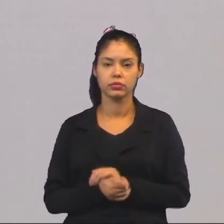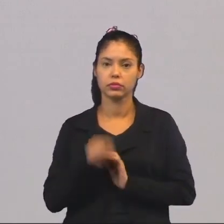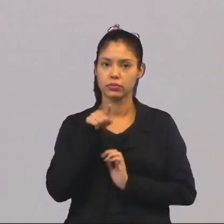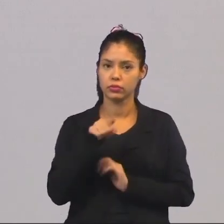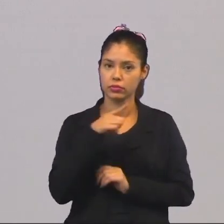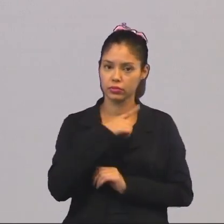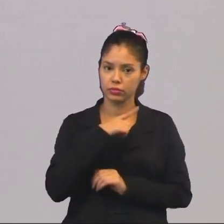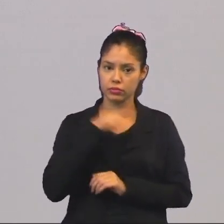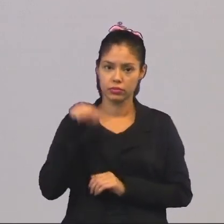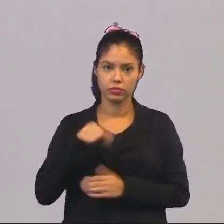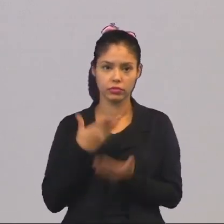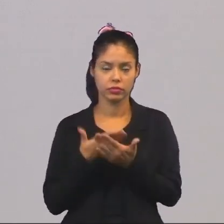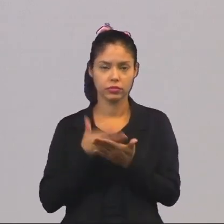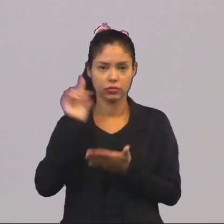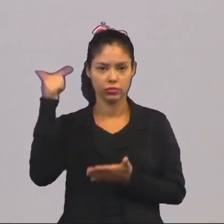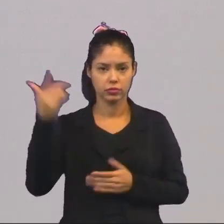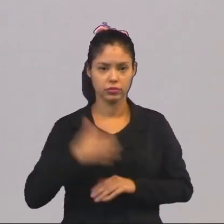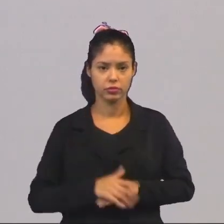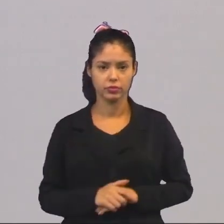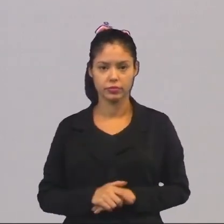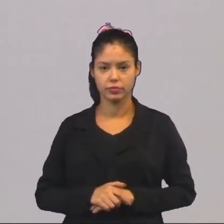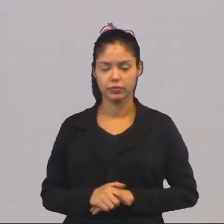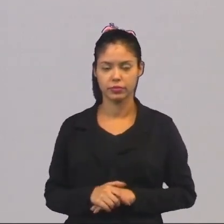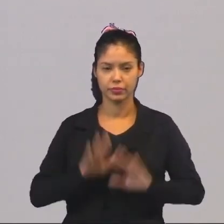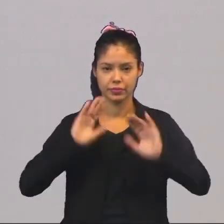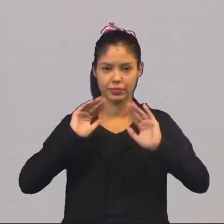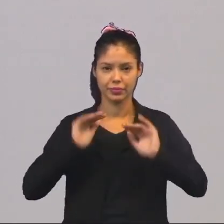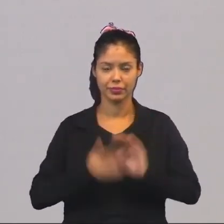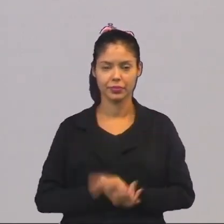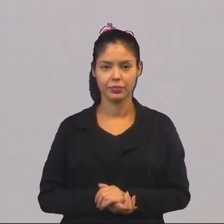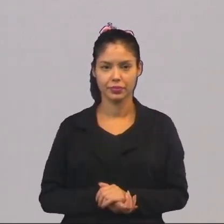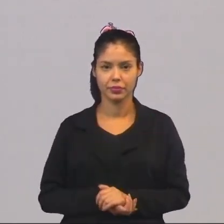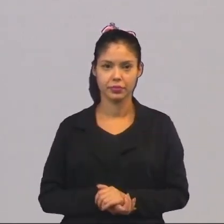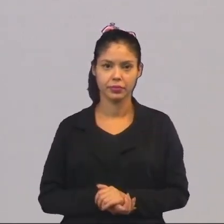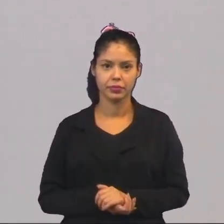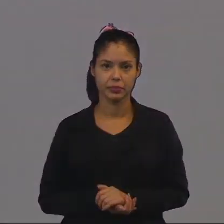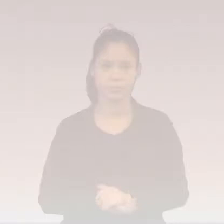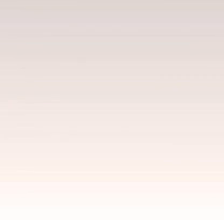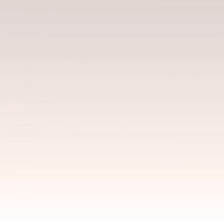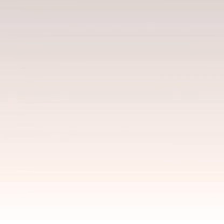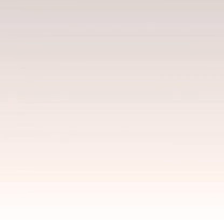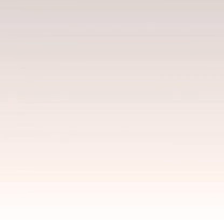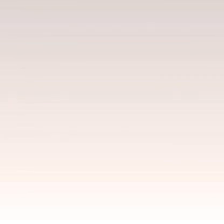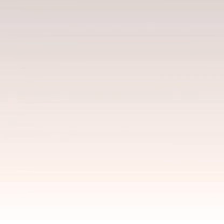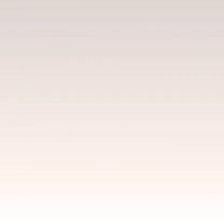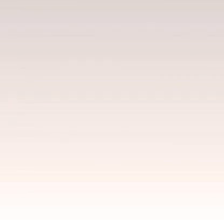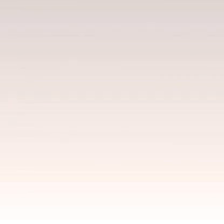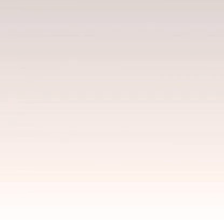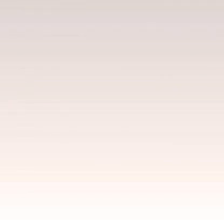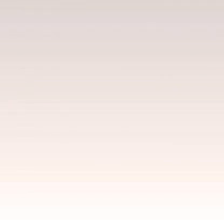Nela você tem acesso a essa aula e às demais. Até mais!